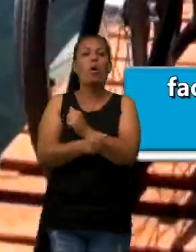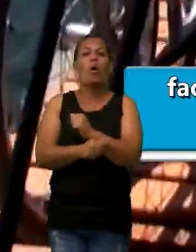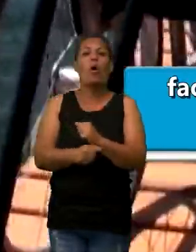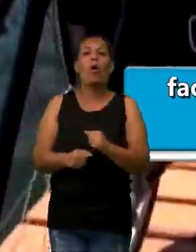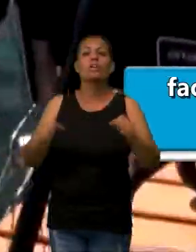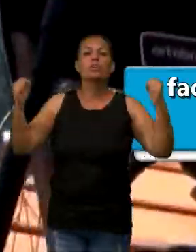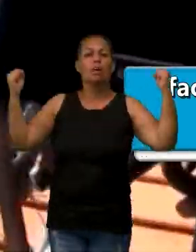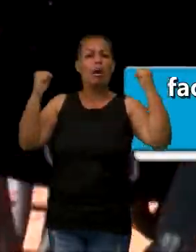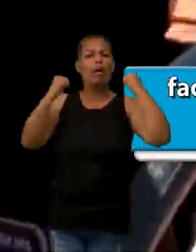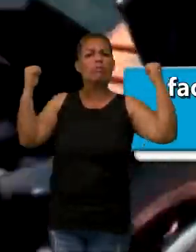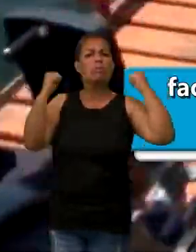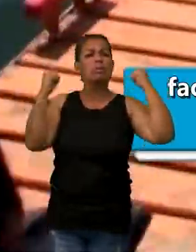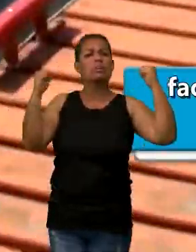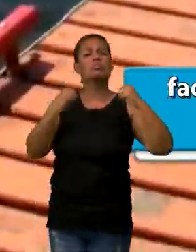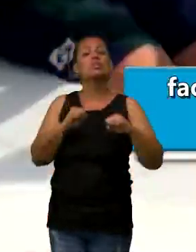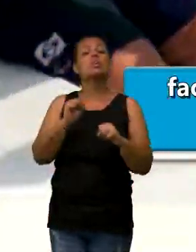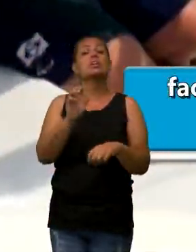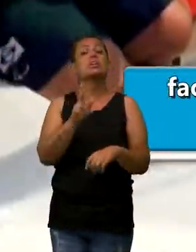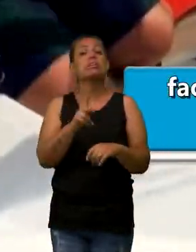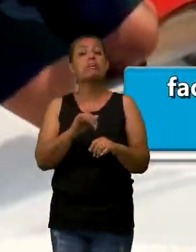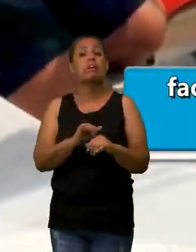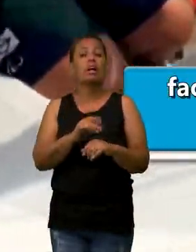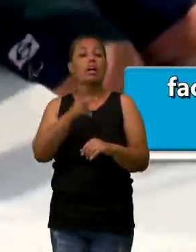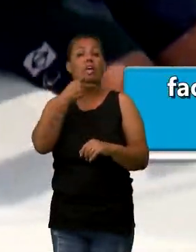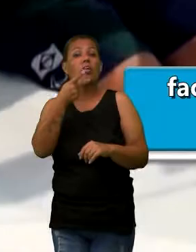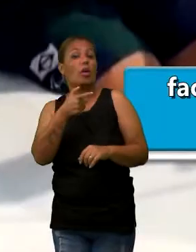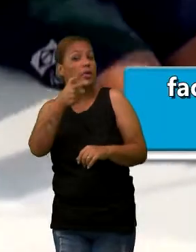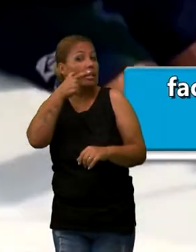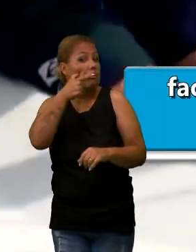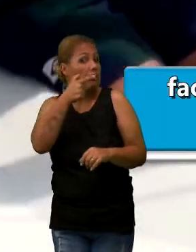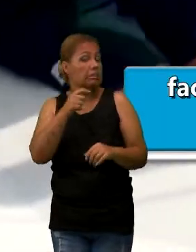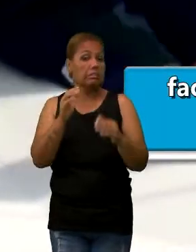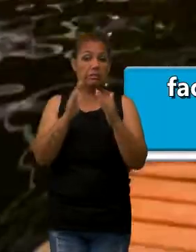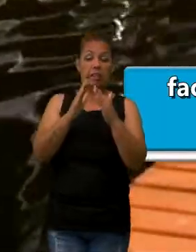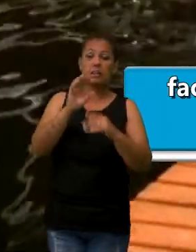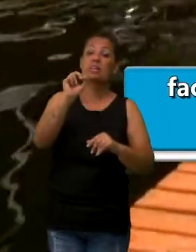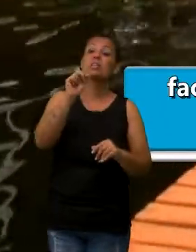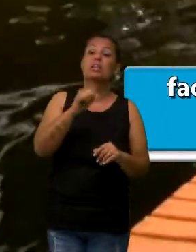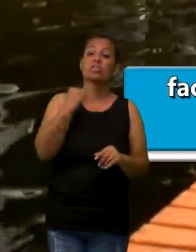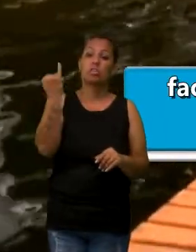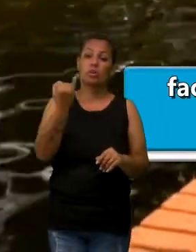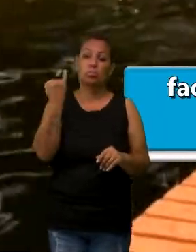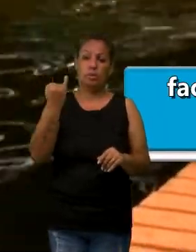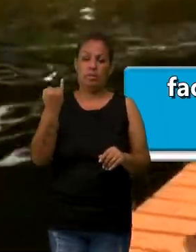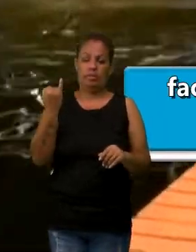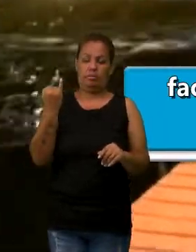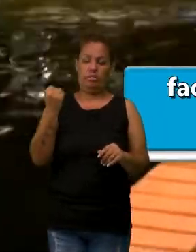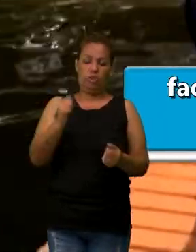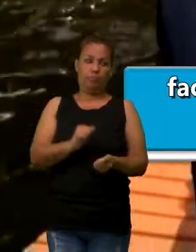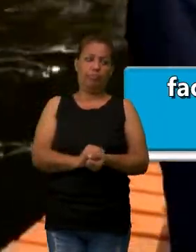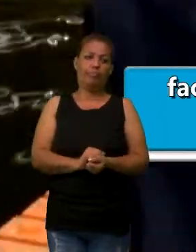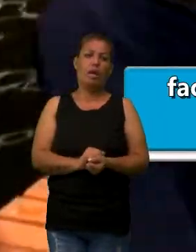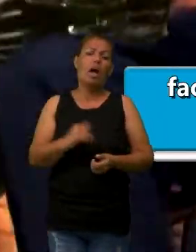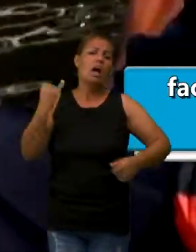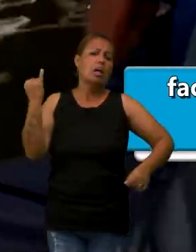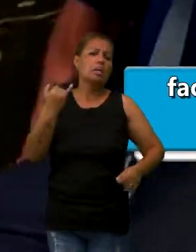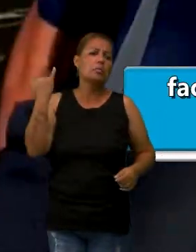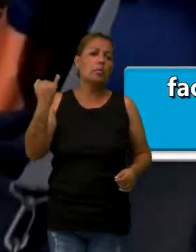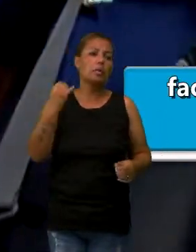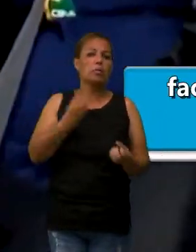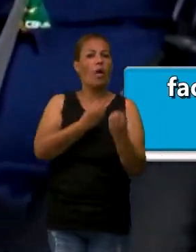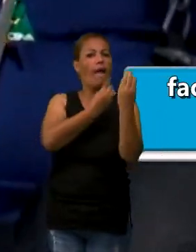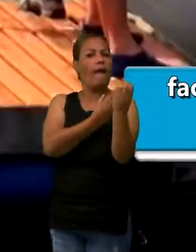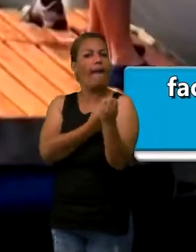física o que vocês têm a dizer para quem está assistindo aí que vocês acham importante eu acho que esse momento é importante é levar